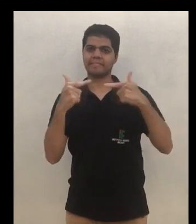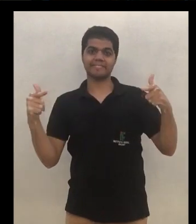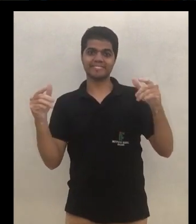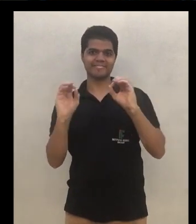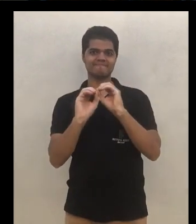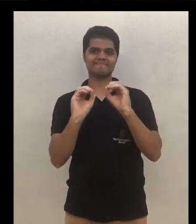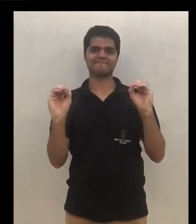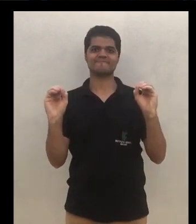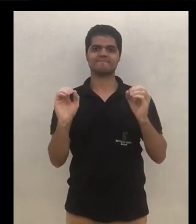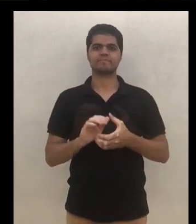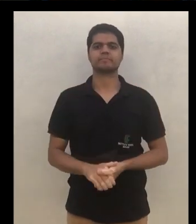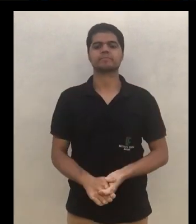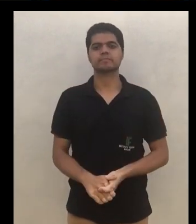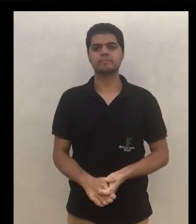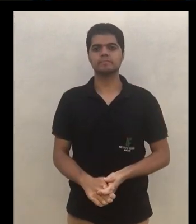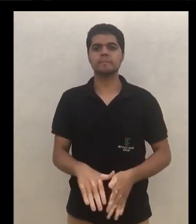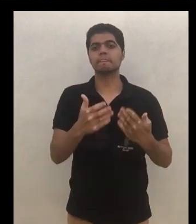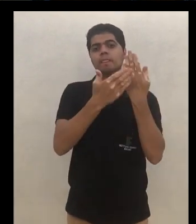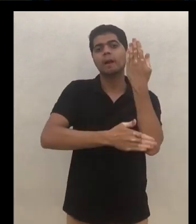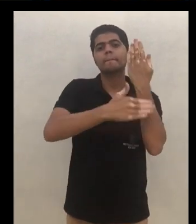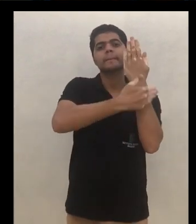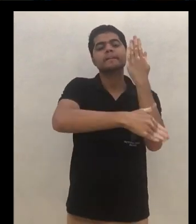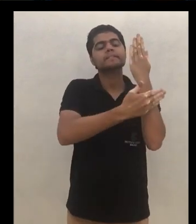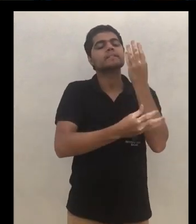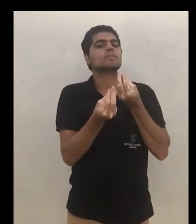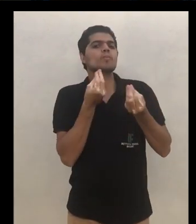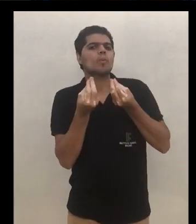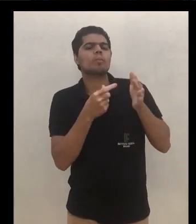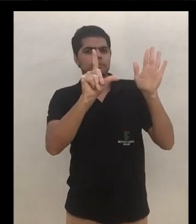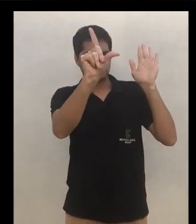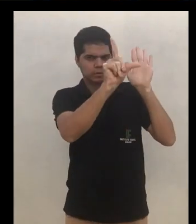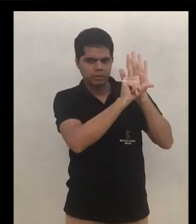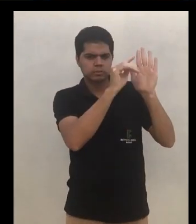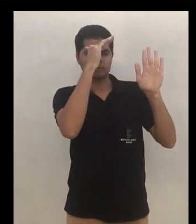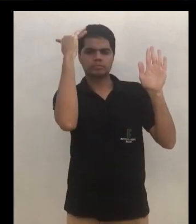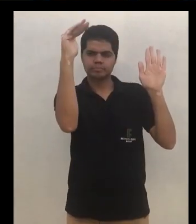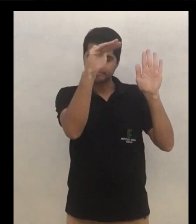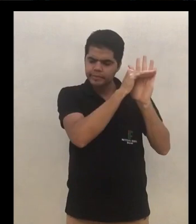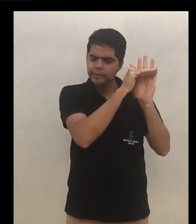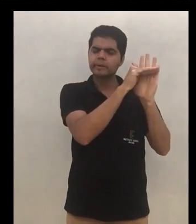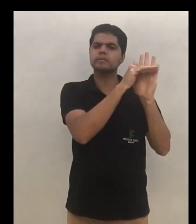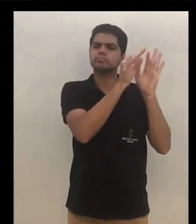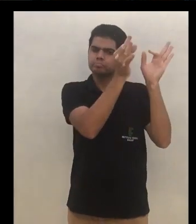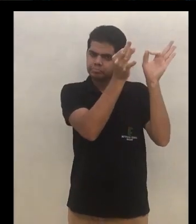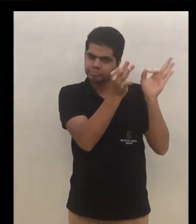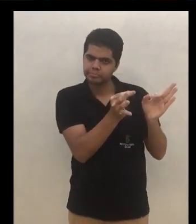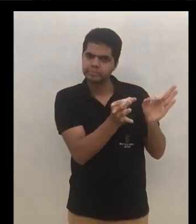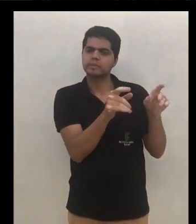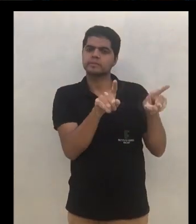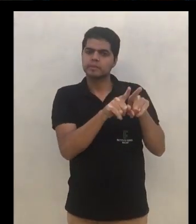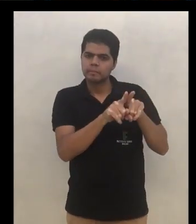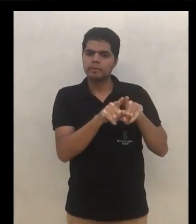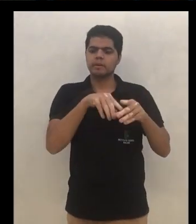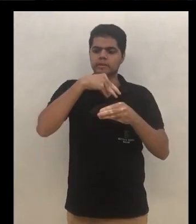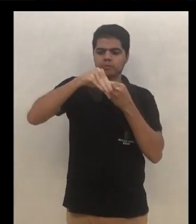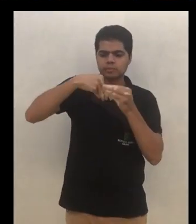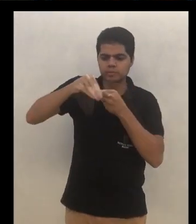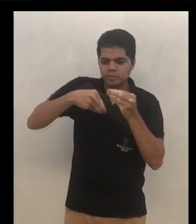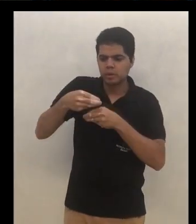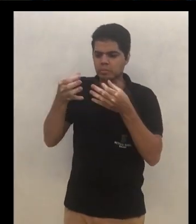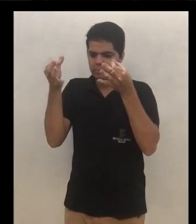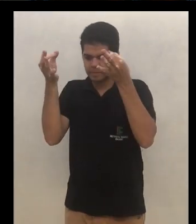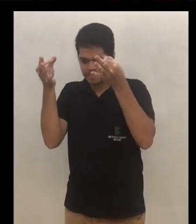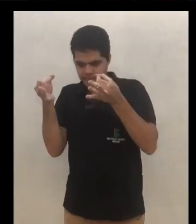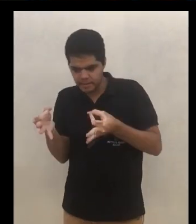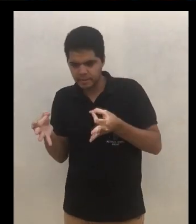A madeira para as instalações deve ser proveniente de extração legal, né, tudo direitinho, deve ser com substâncias,